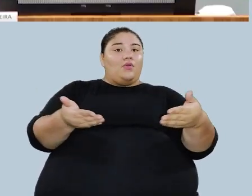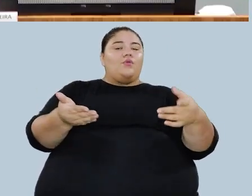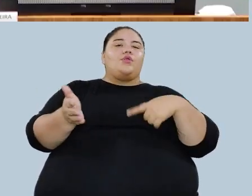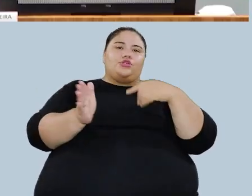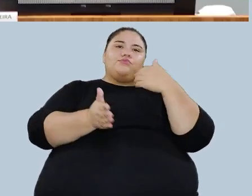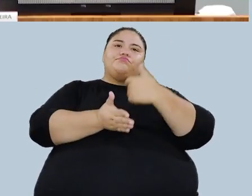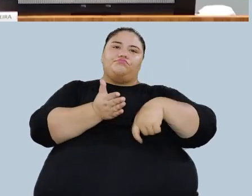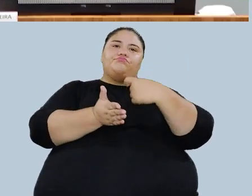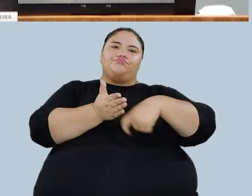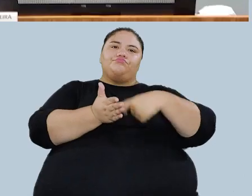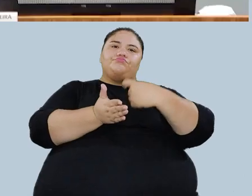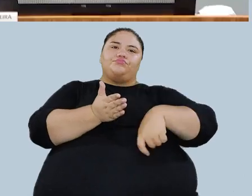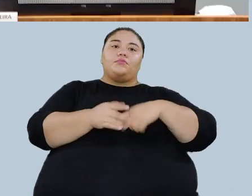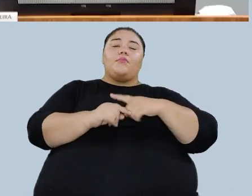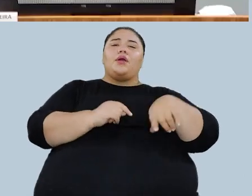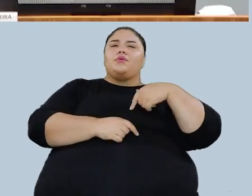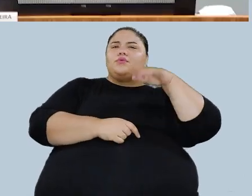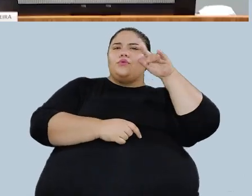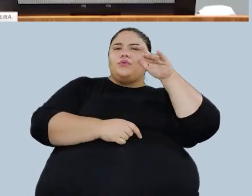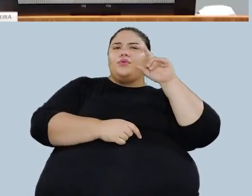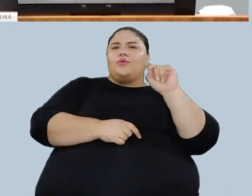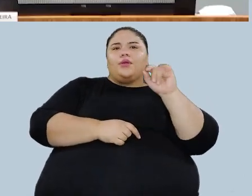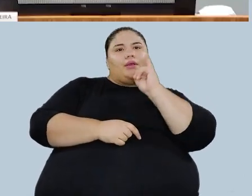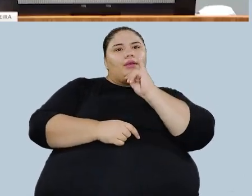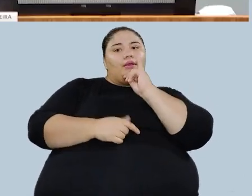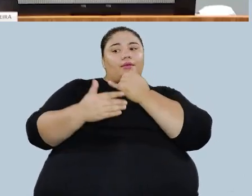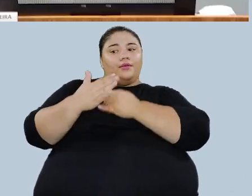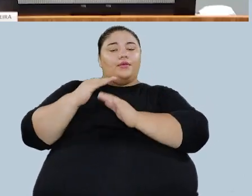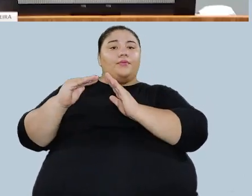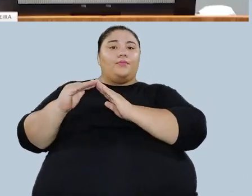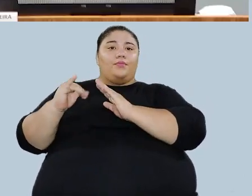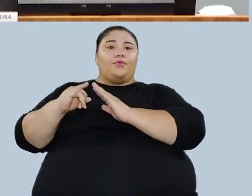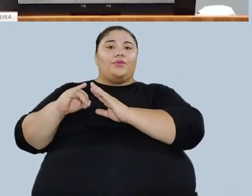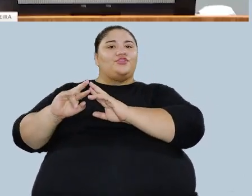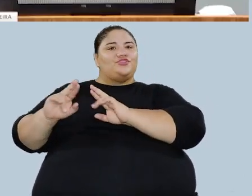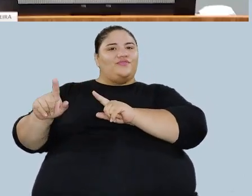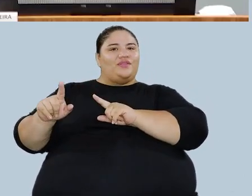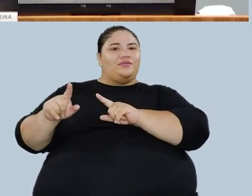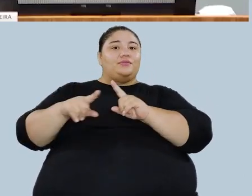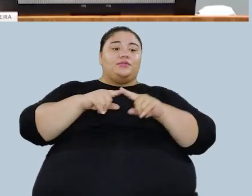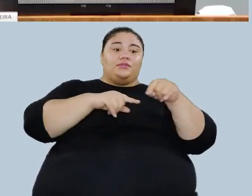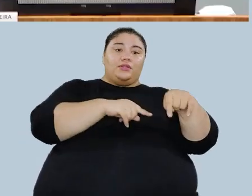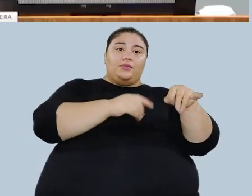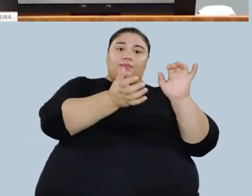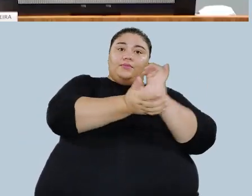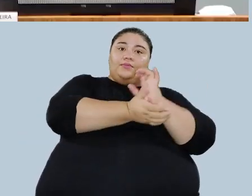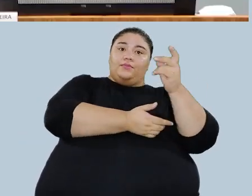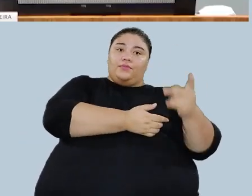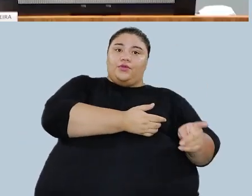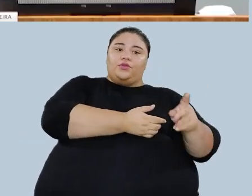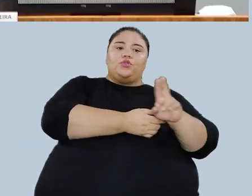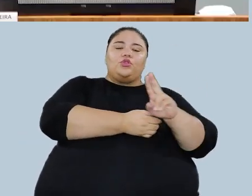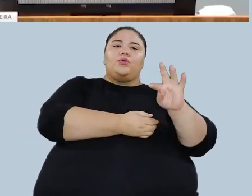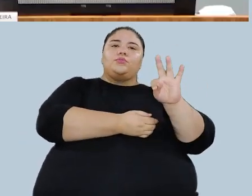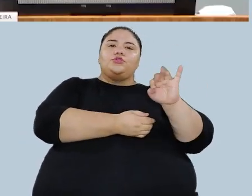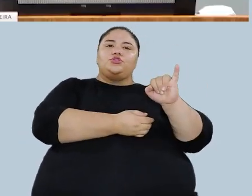estão sendo tributados. O curioso é que o fundo de investimento imobiliário ele tem que ser separado, porque tem um fundo de investimento especulativo, mas tem um fundo